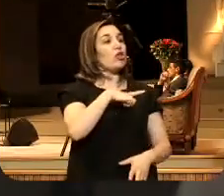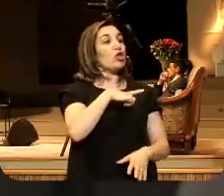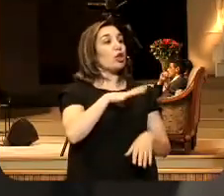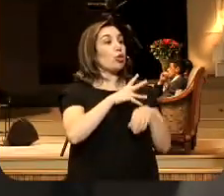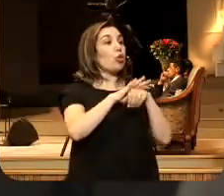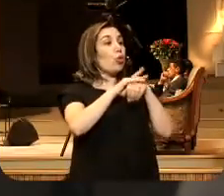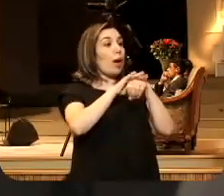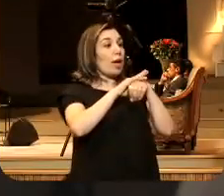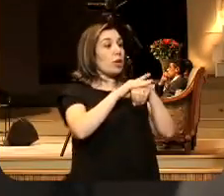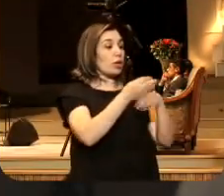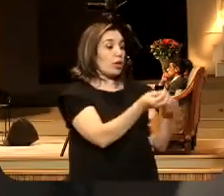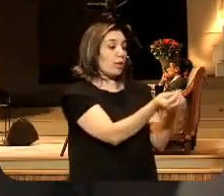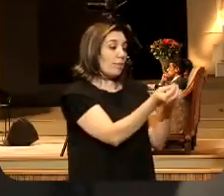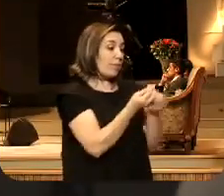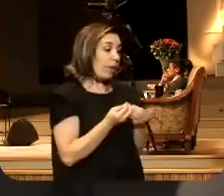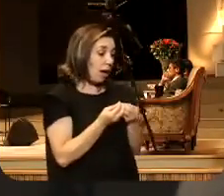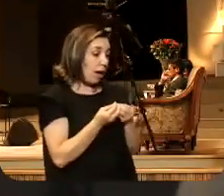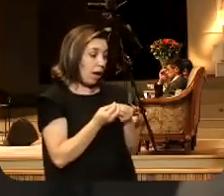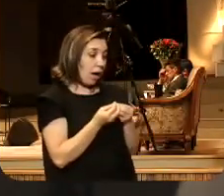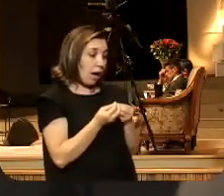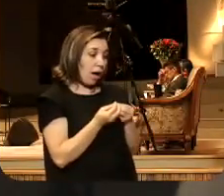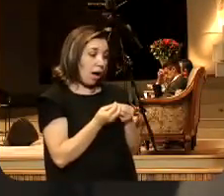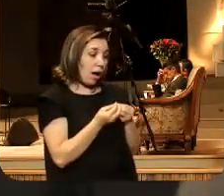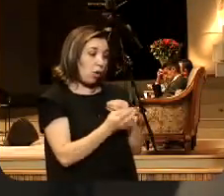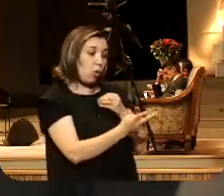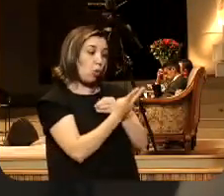É isso que está escrito?